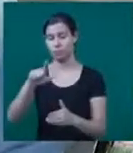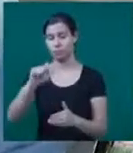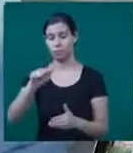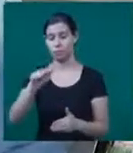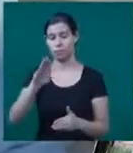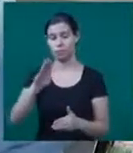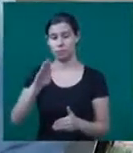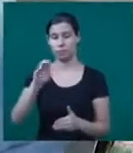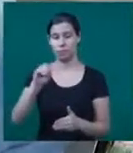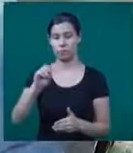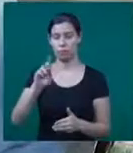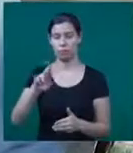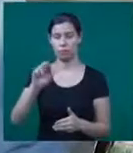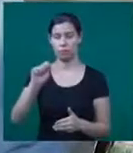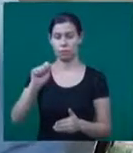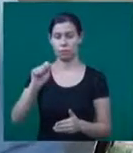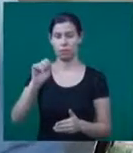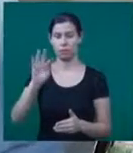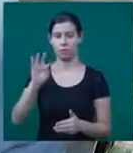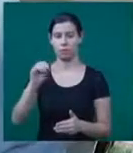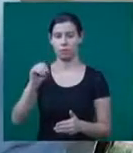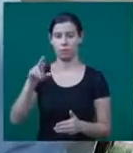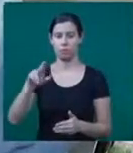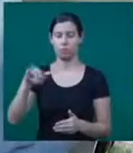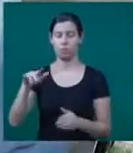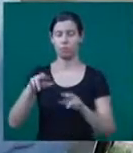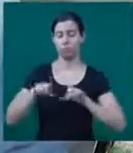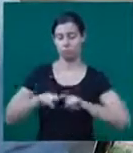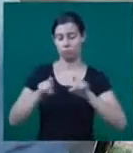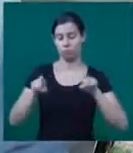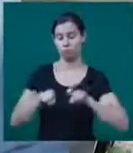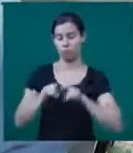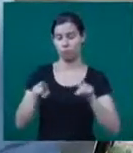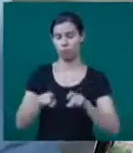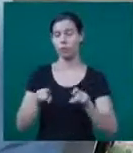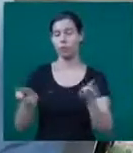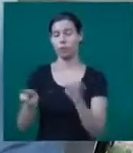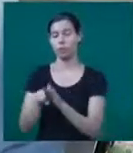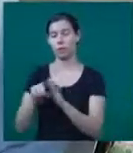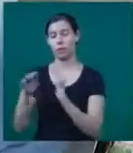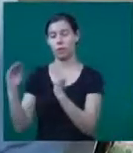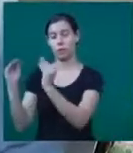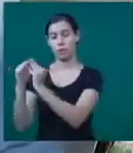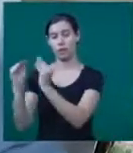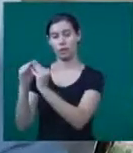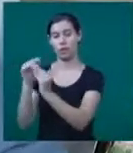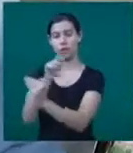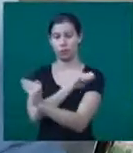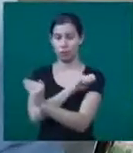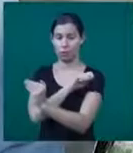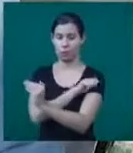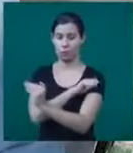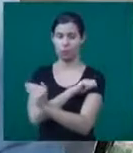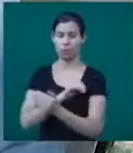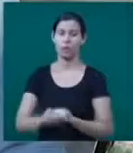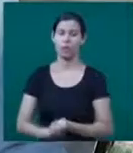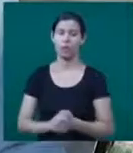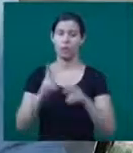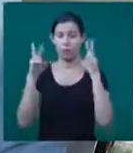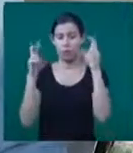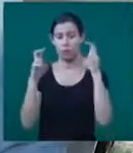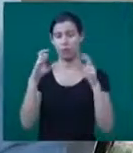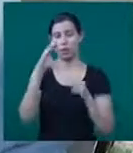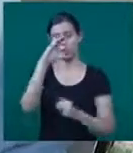meninos também fizeram isso em casa, né, porque todos têm acesso a esse meio. E trabalhamos com um tema nosso que é específico, que seria